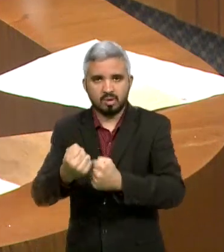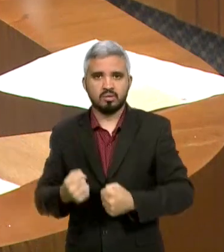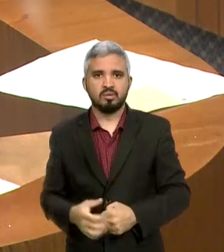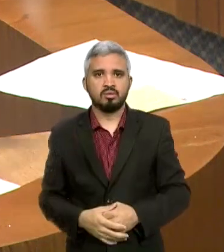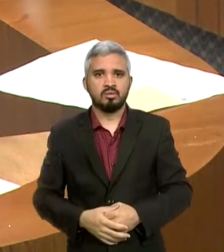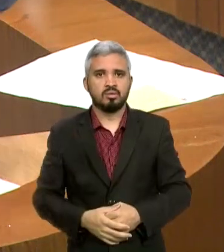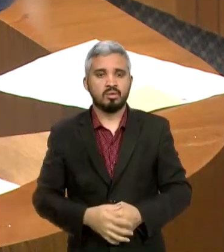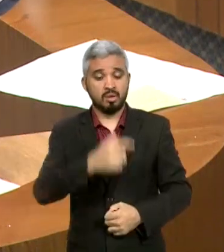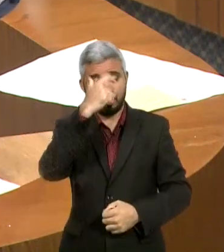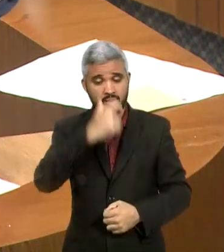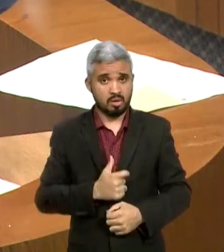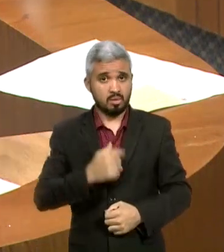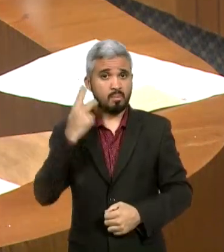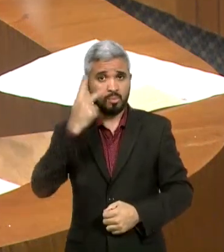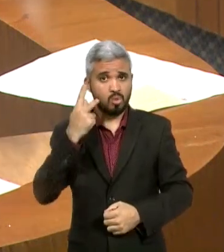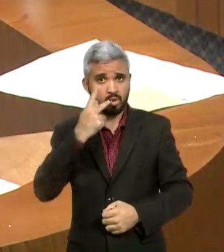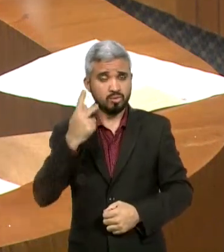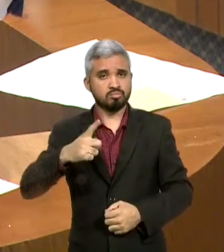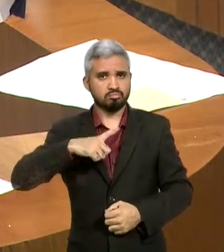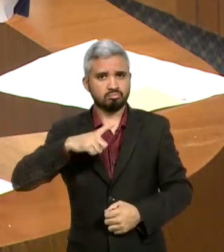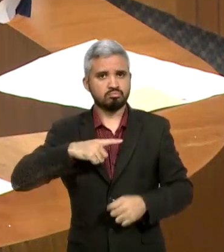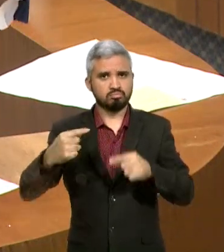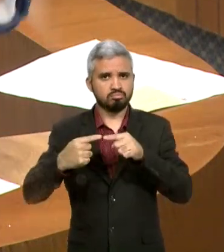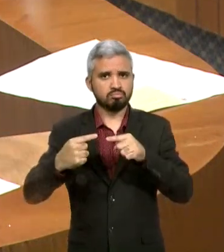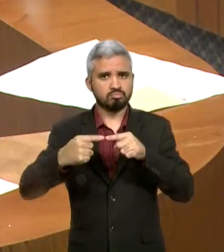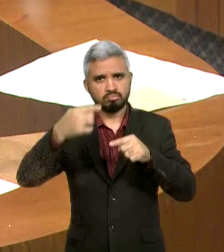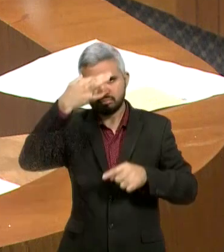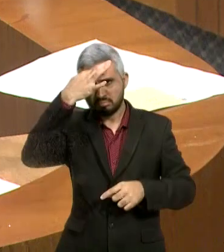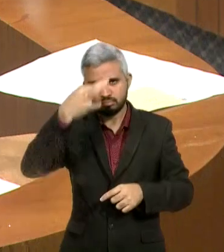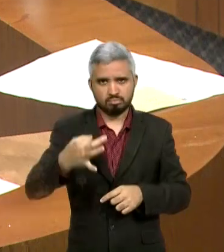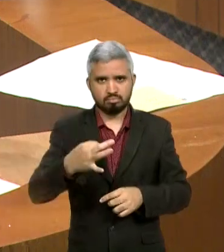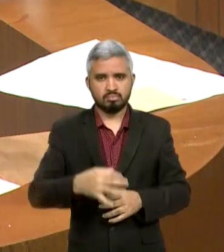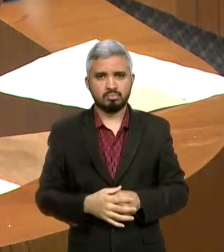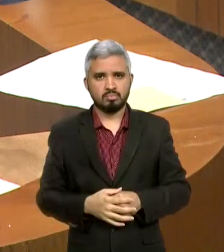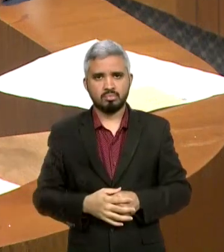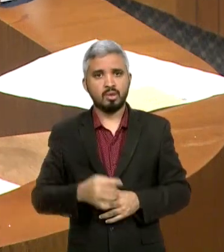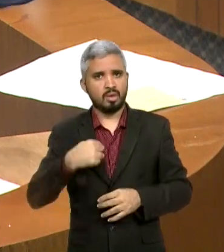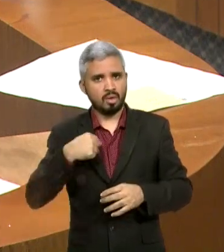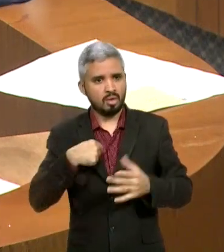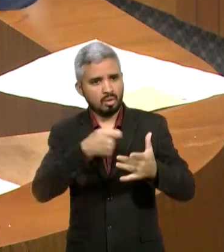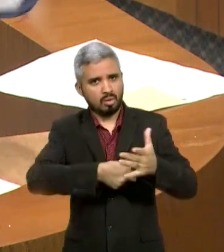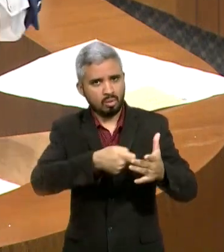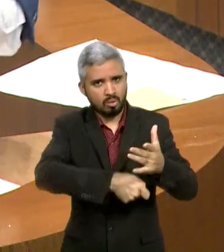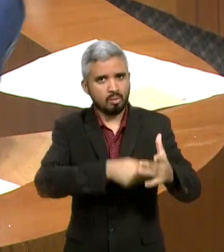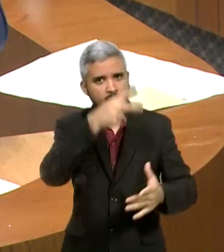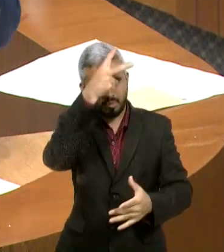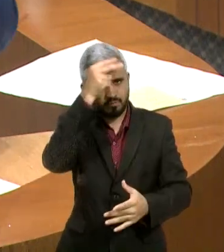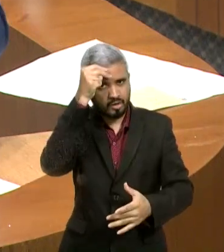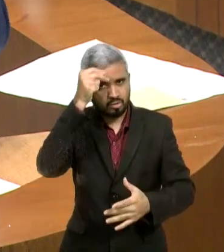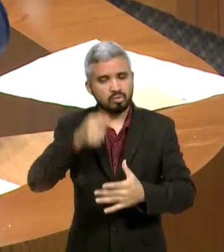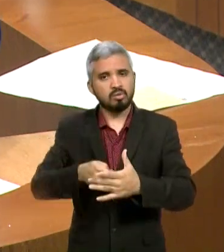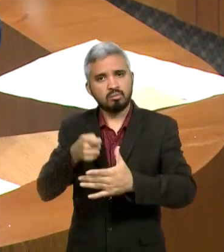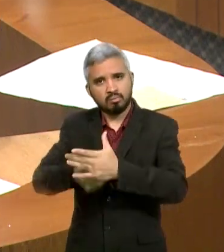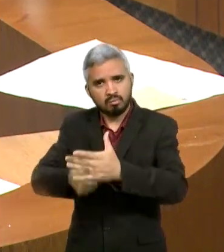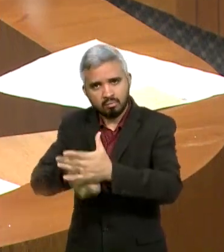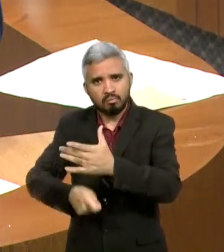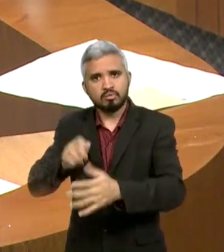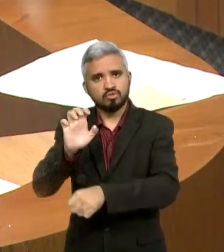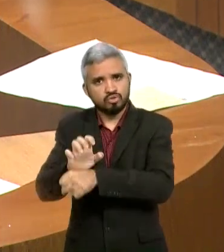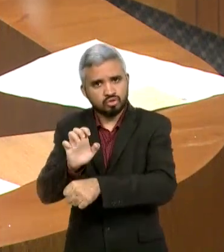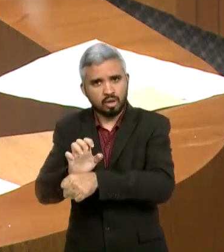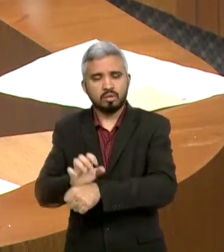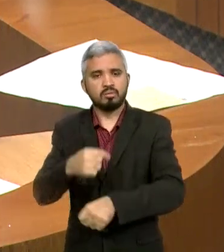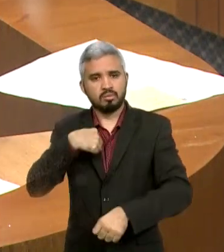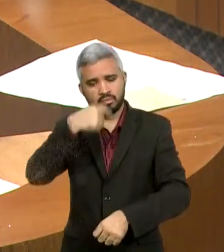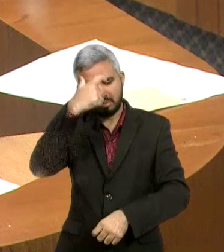política. Cobramos do governo do Estado, cobramos das prefeituras, estamos cobrando hoje. Prefeito Eduardo Braz, que tenha transparência